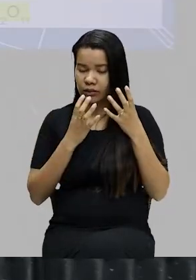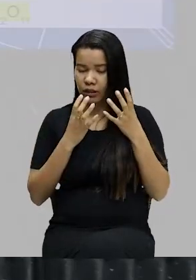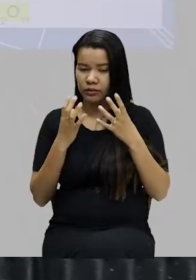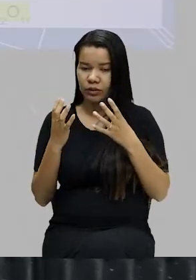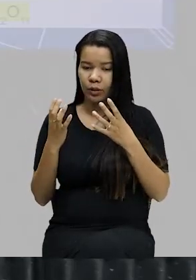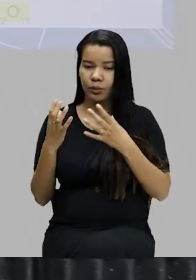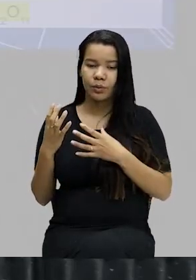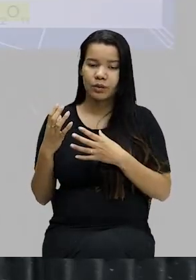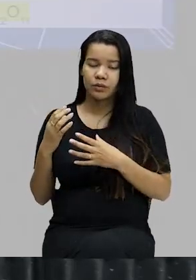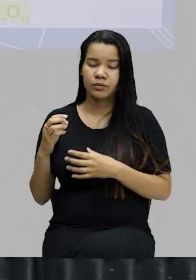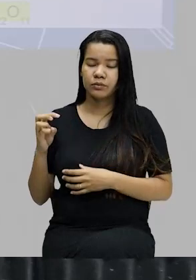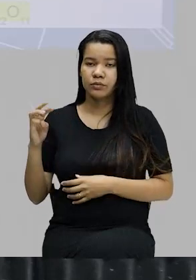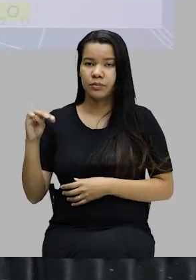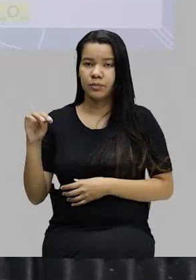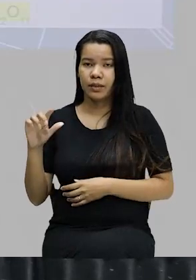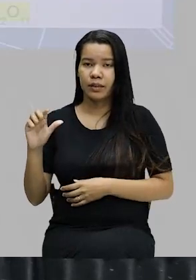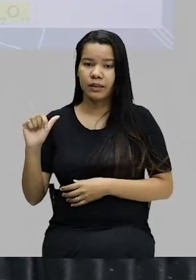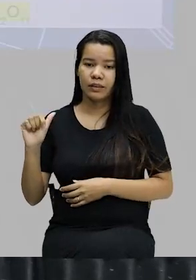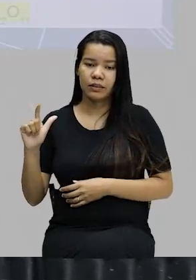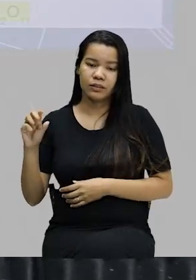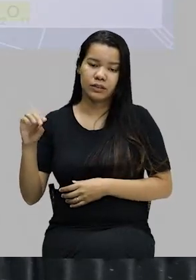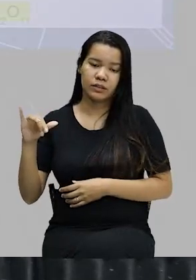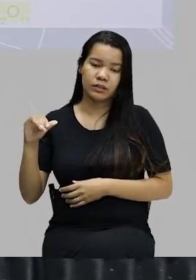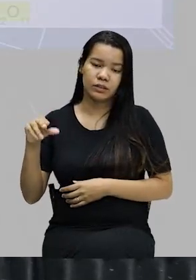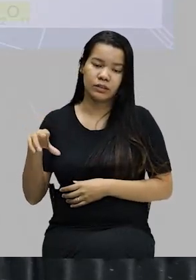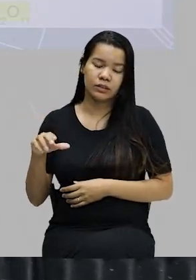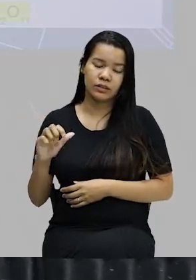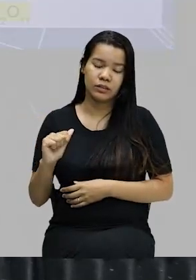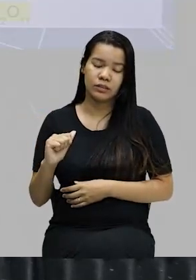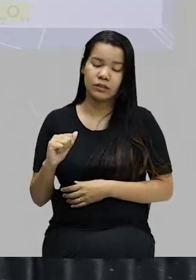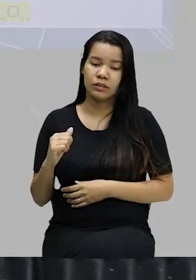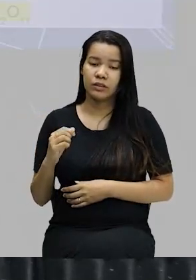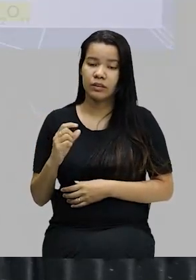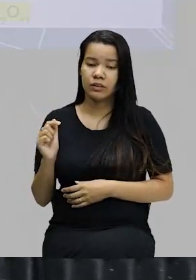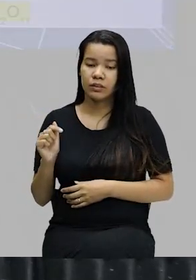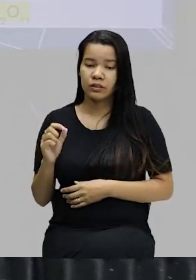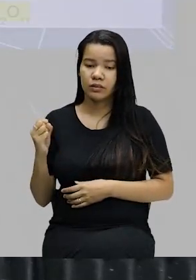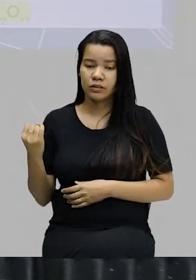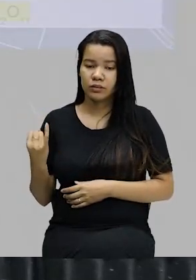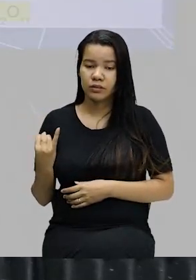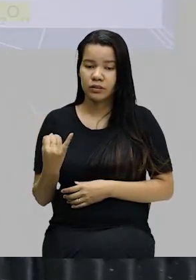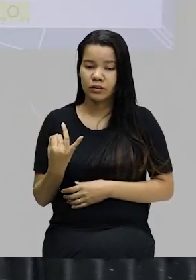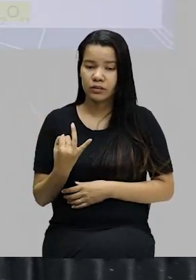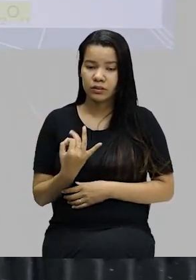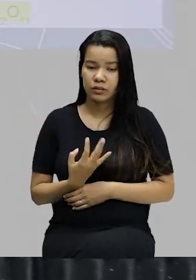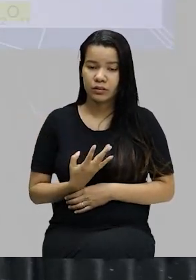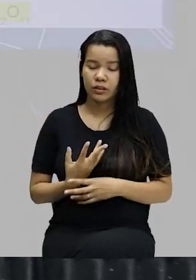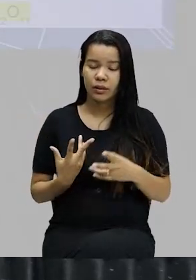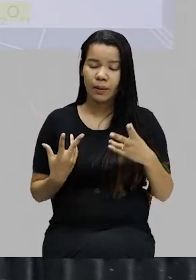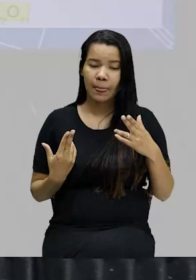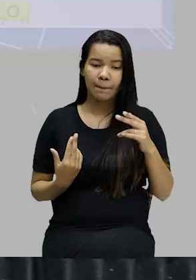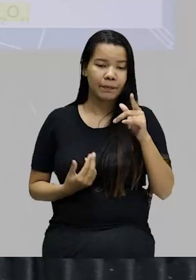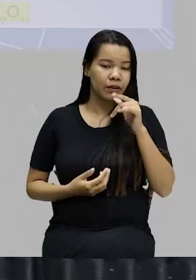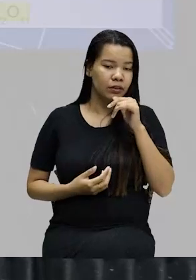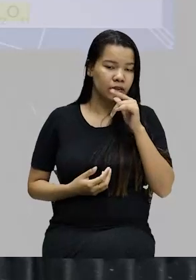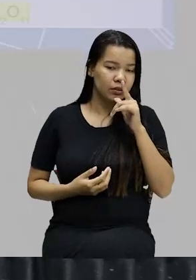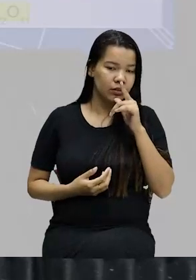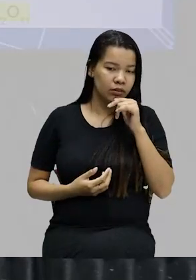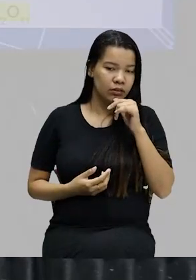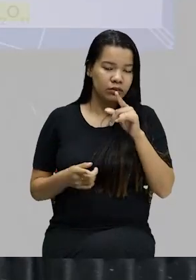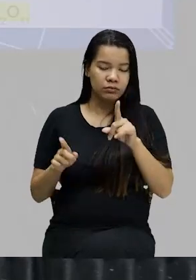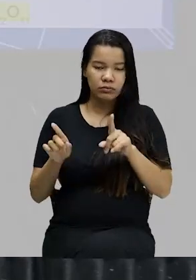6,02 vezes 10 elevado a 23, essa quantidade, vamos lá, é a mesma para a água, a mesma